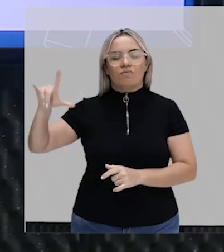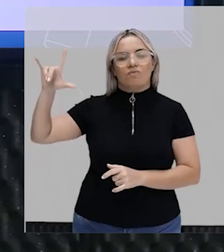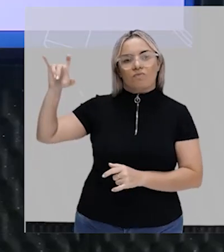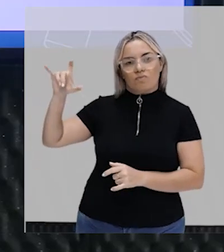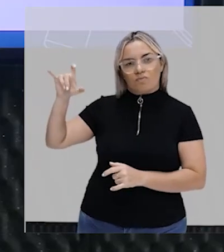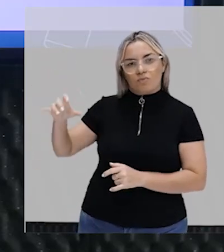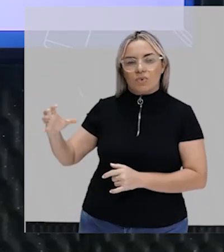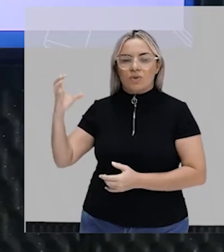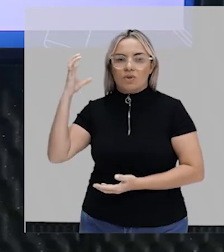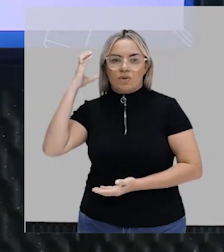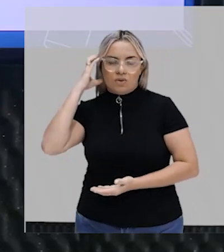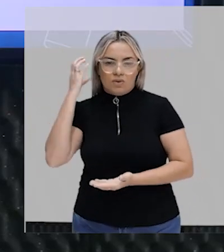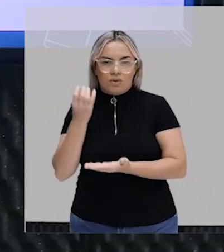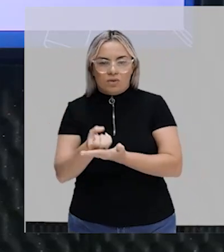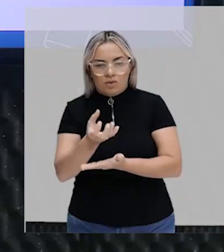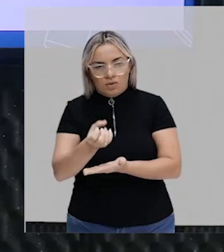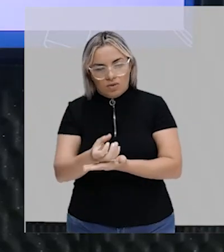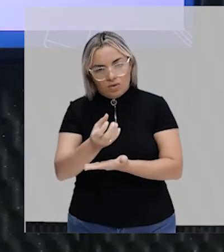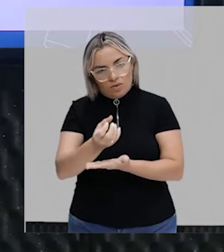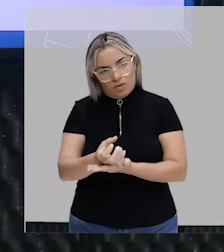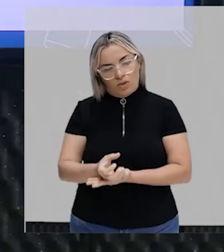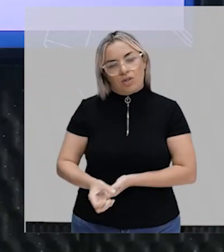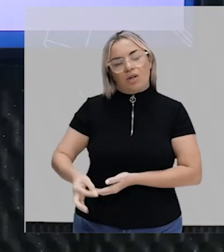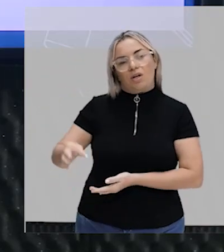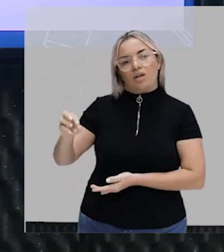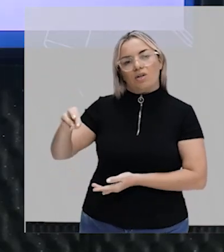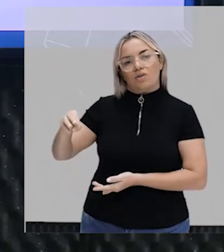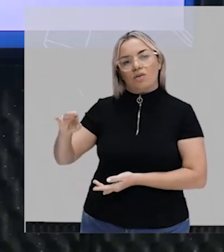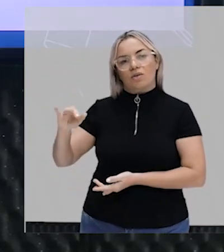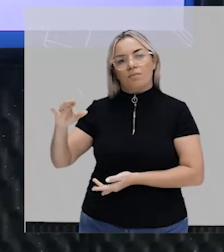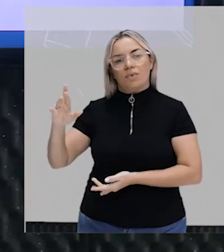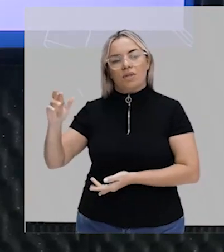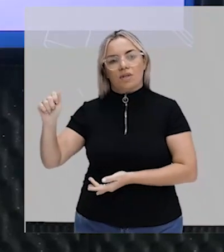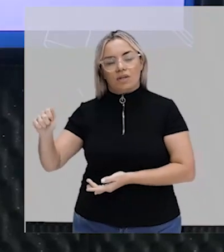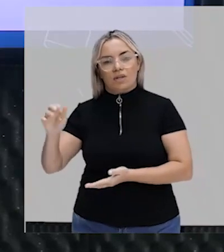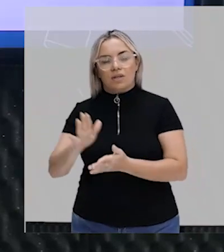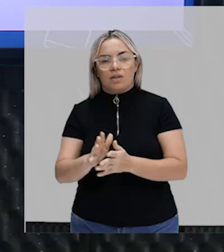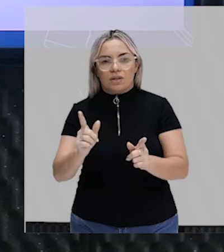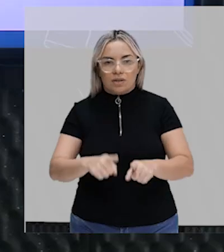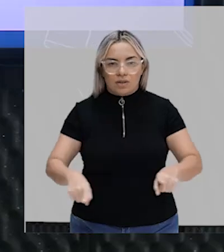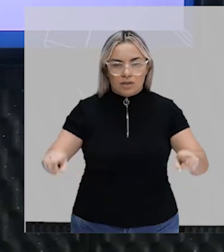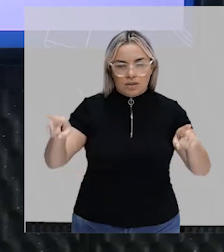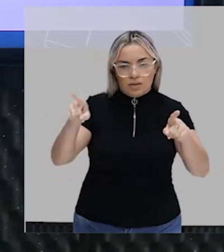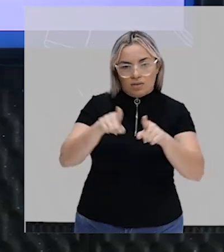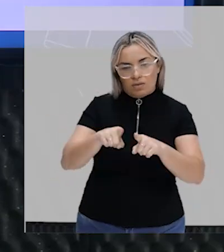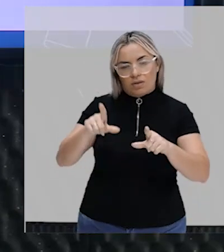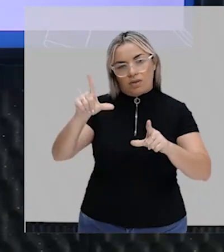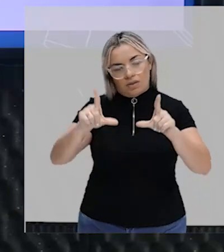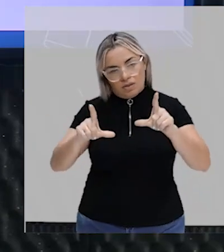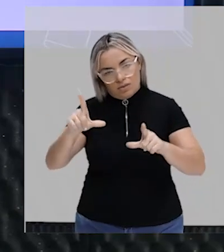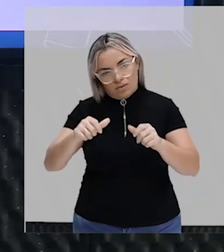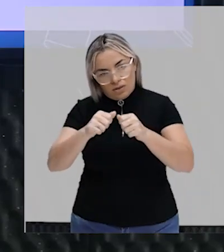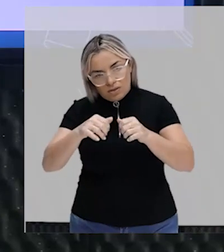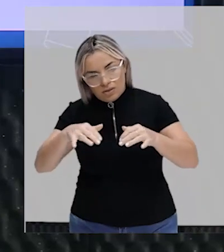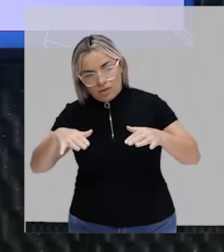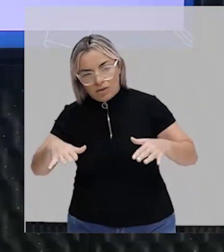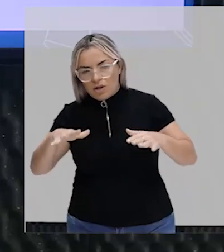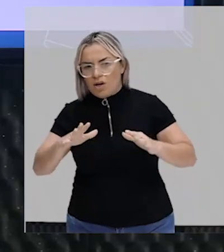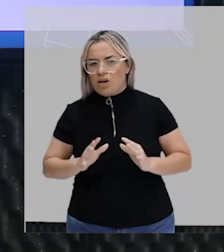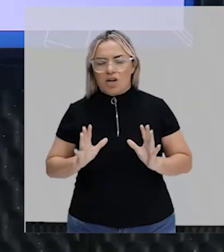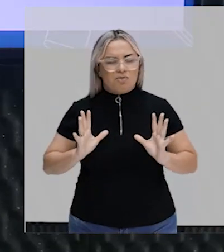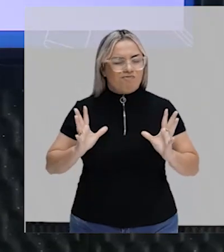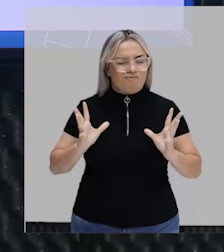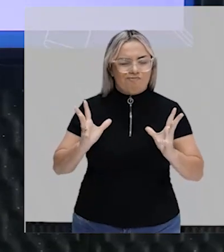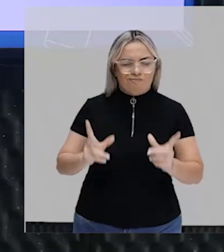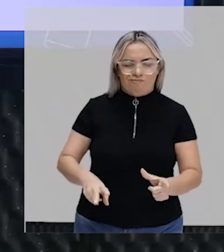nossos podcasts, tá? Pela Rádio Timbira, além, é claro, de estarmos na TV Assembleia, tá certo? Então estamos aí em todas as mídias para te